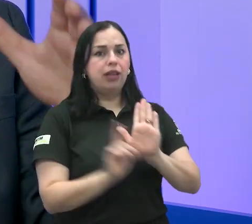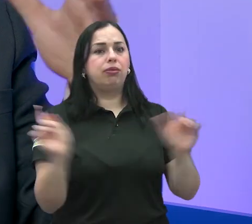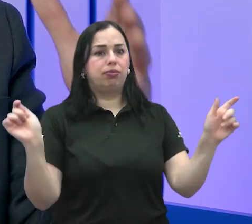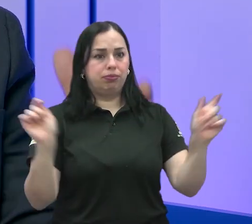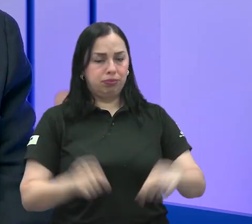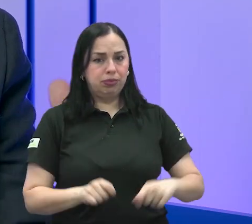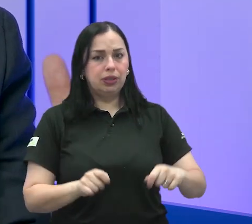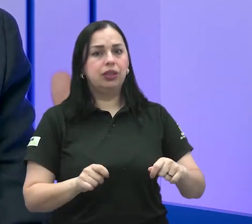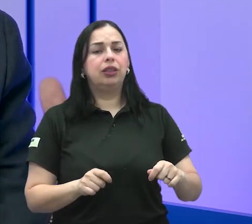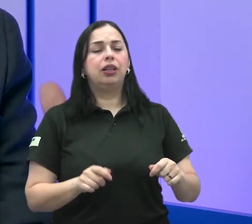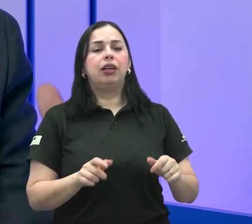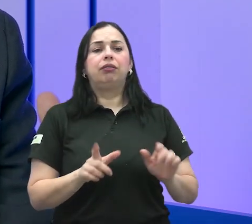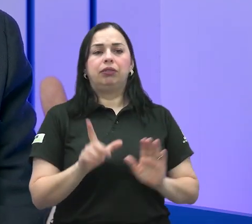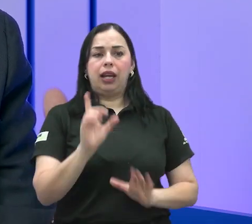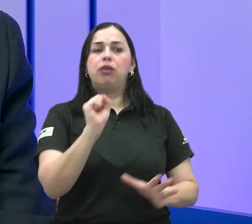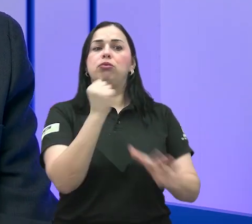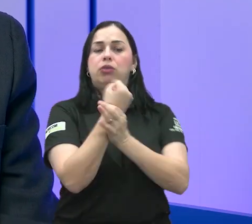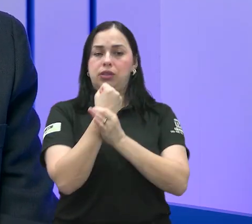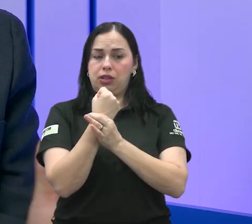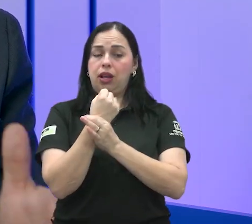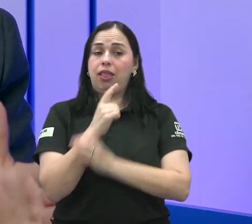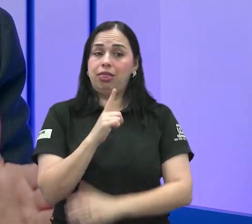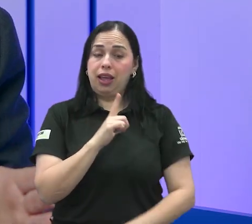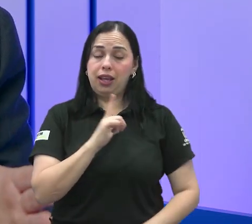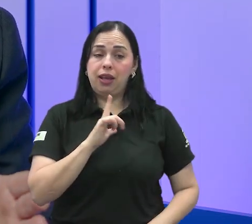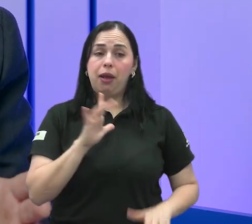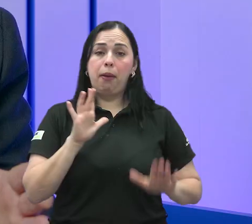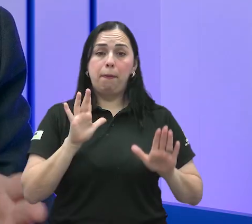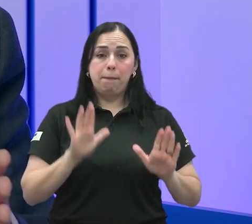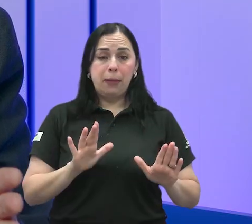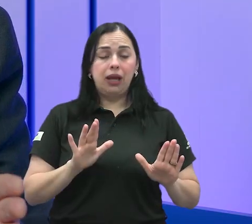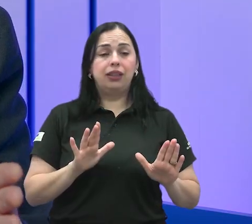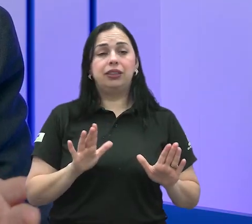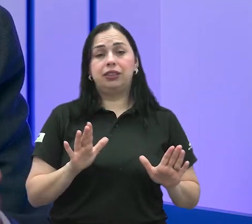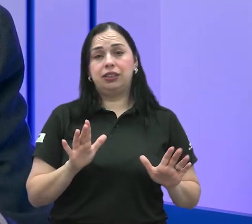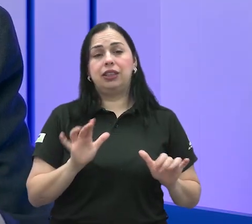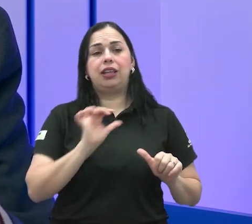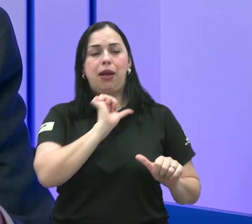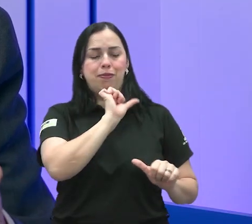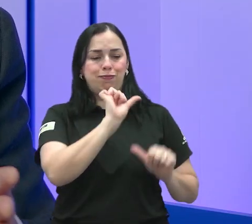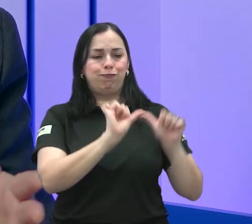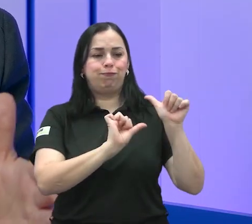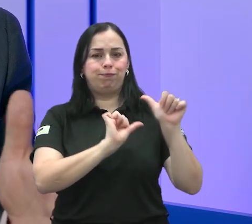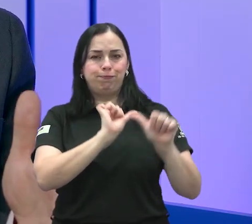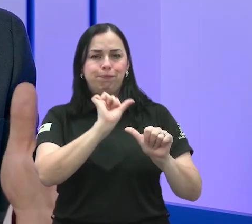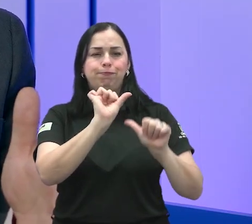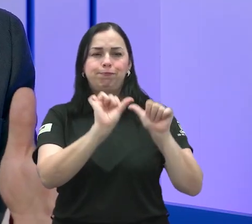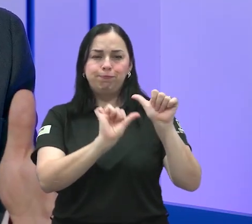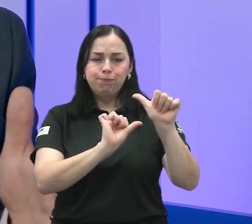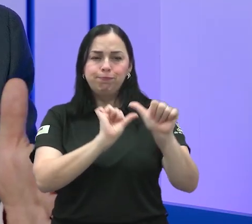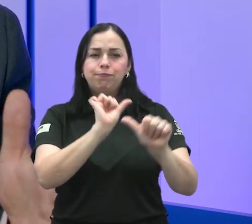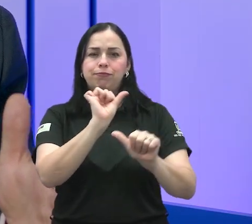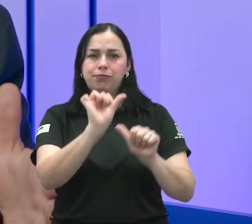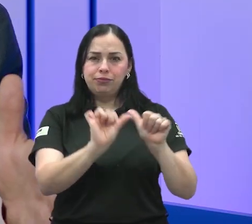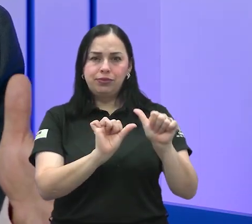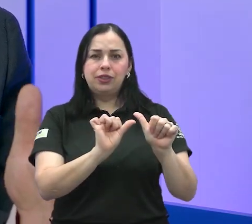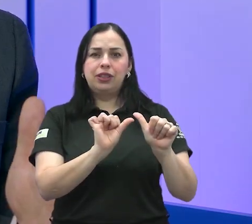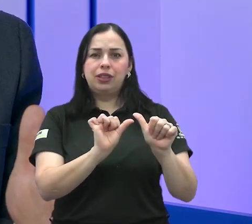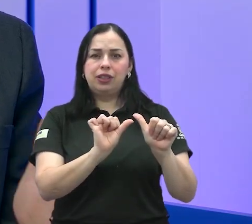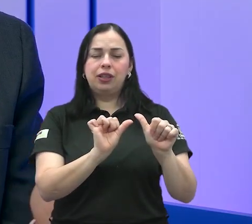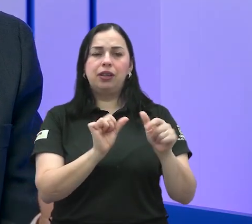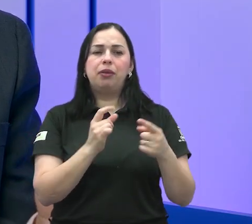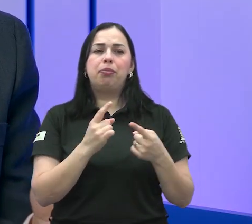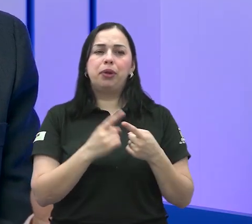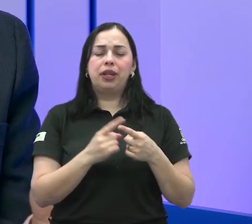tem um arcabouço de proteção boa, porém, ele vem passando por modernizações até de uma forma imprópria, porque não é